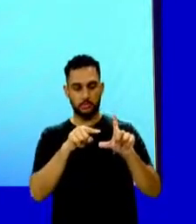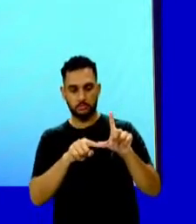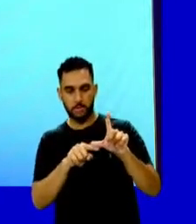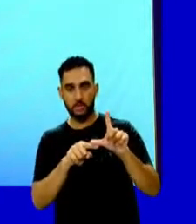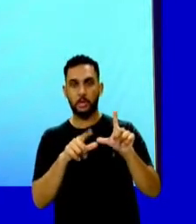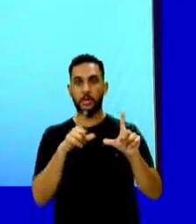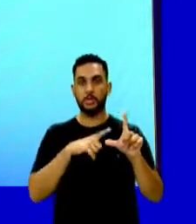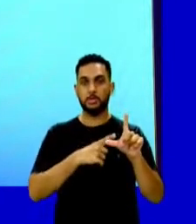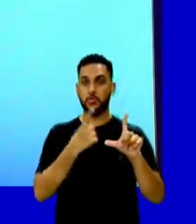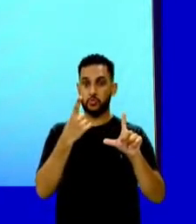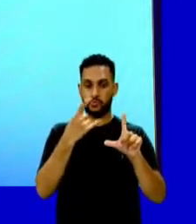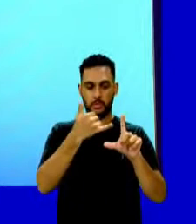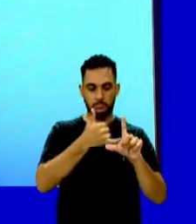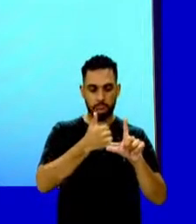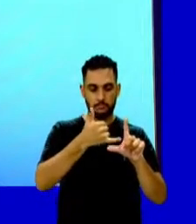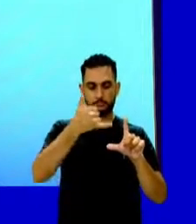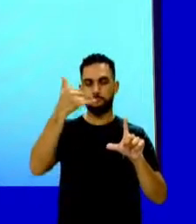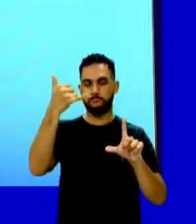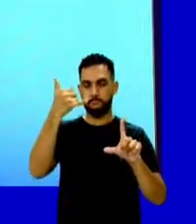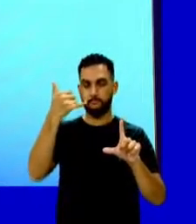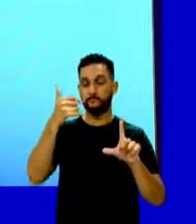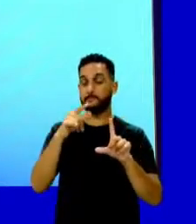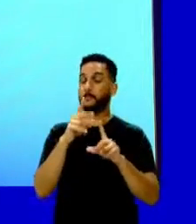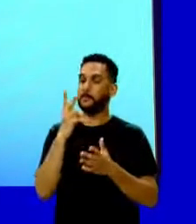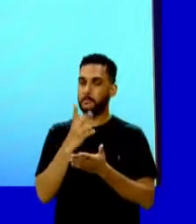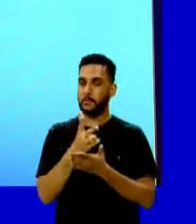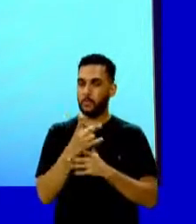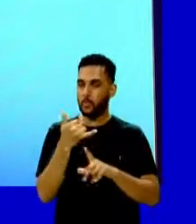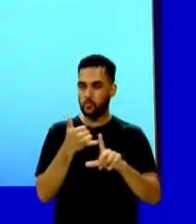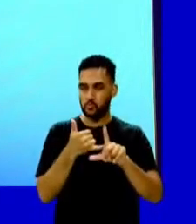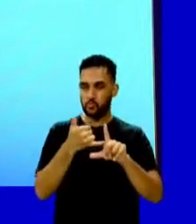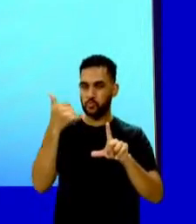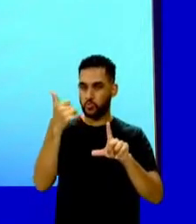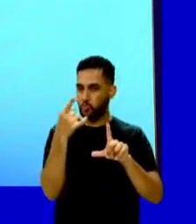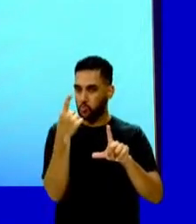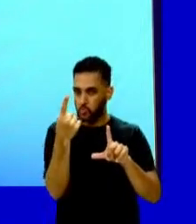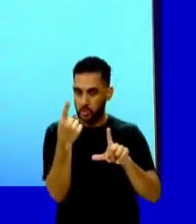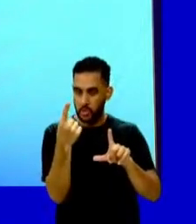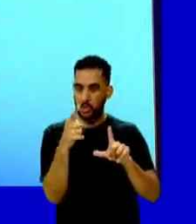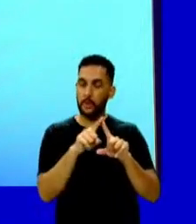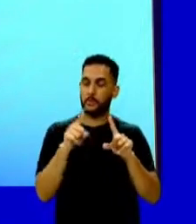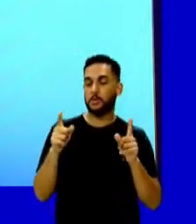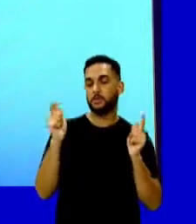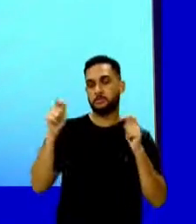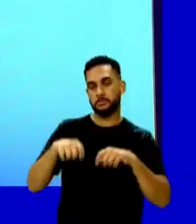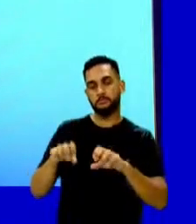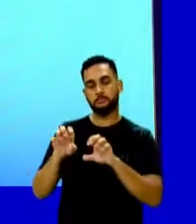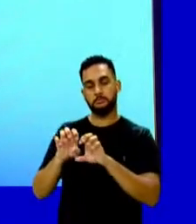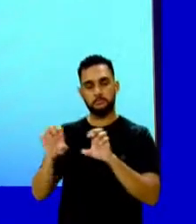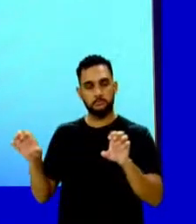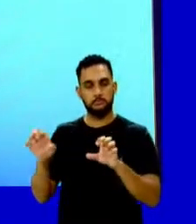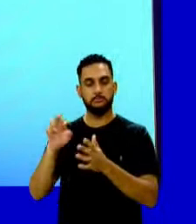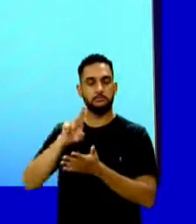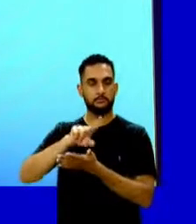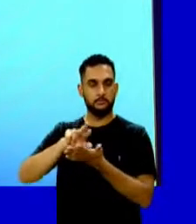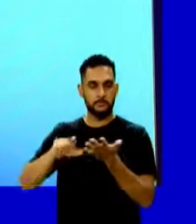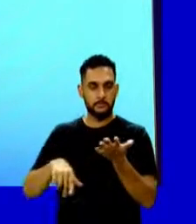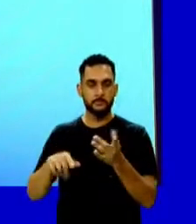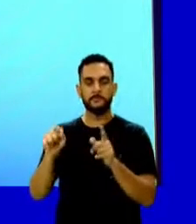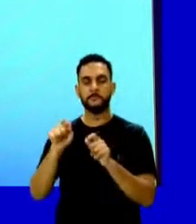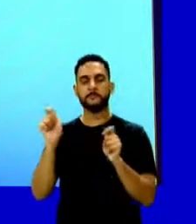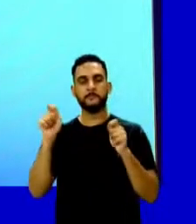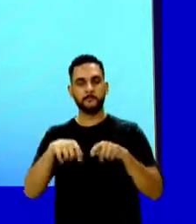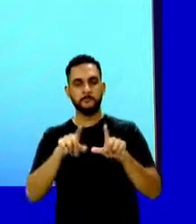ali Ah e por mais que essa reta seja única a forma diferente de escrever de falar de representar a gente